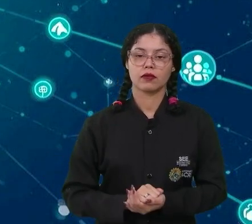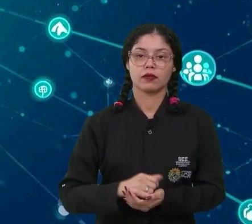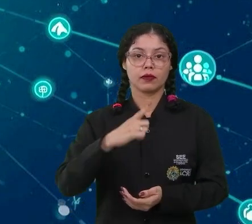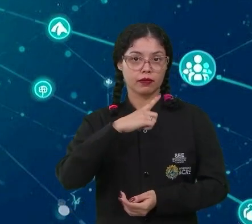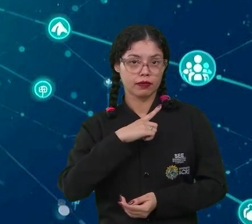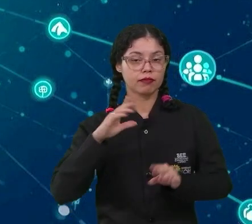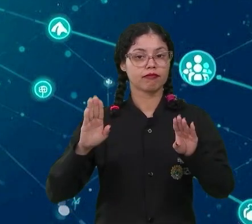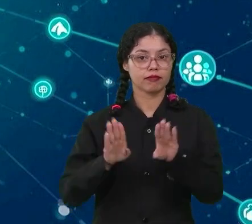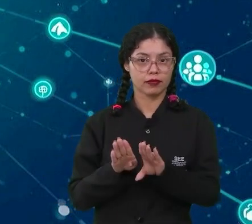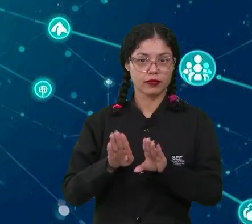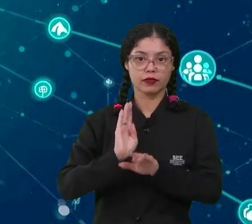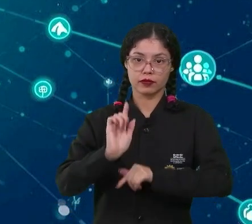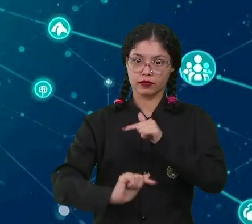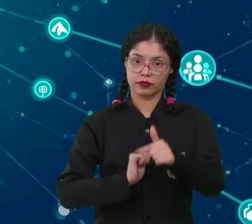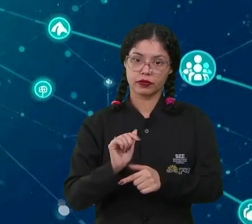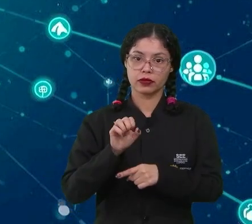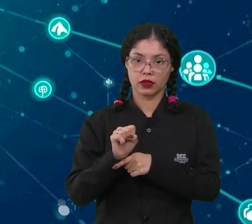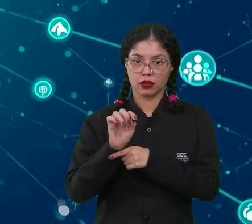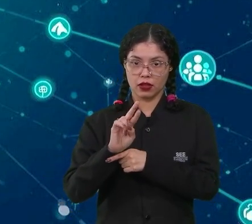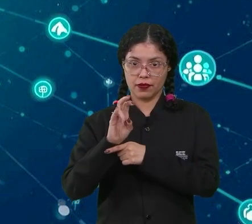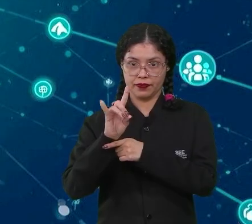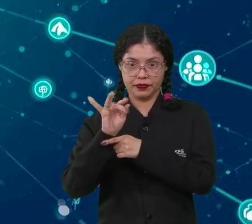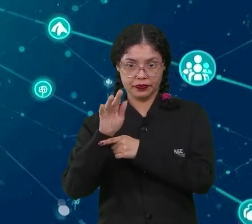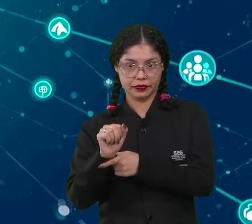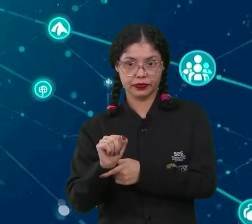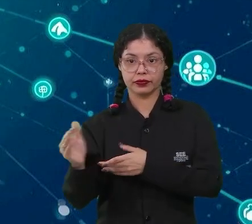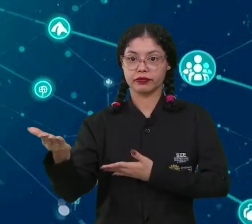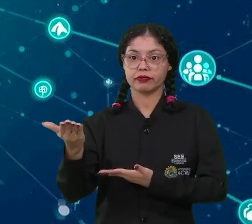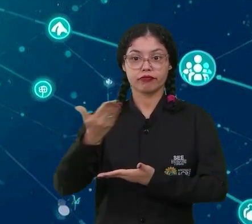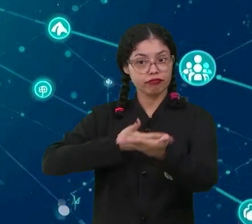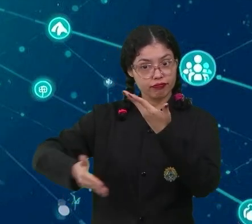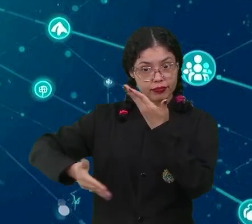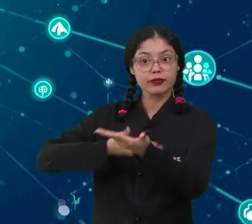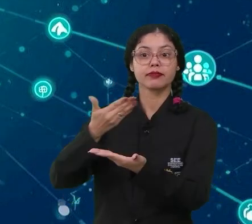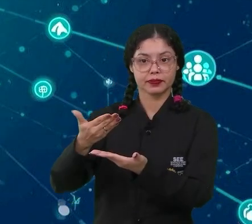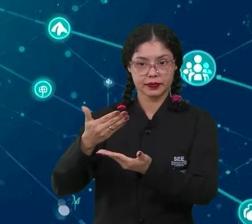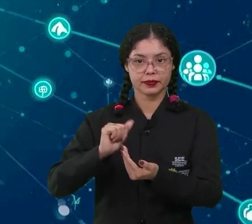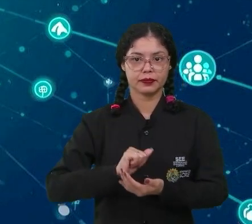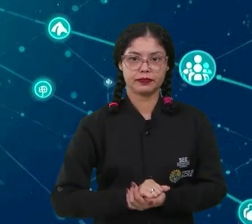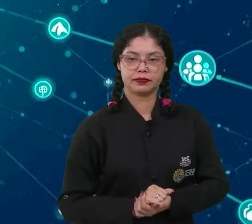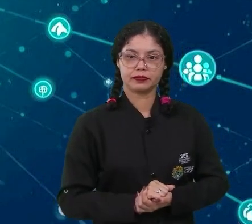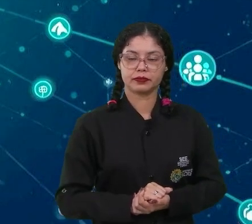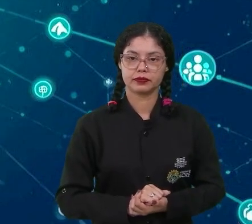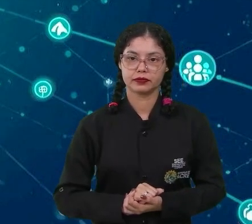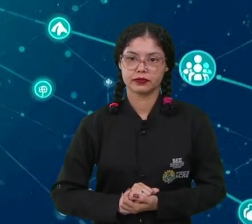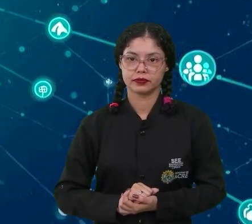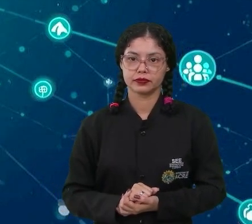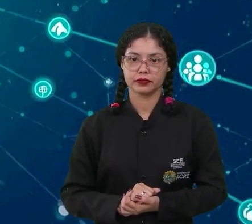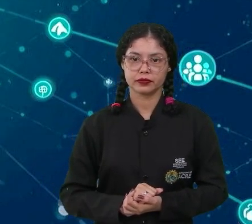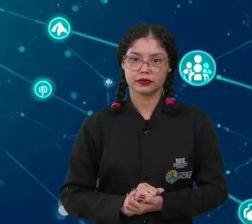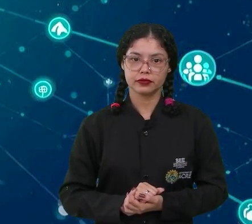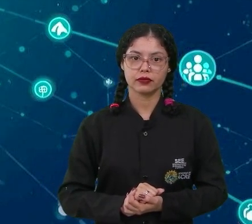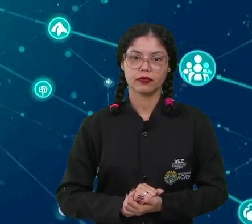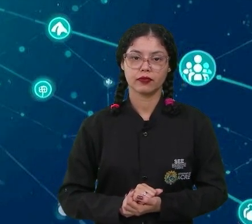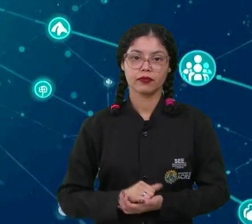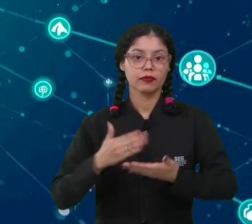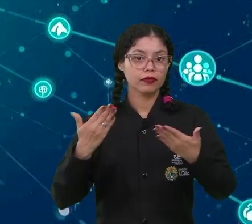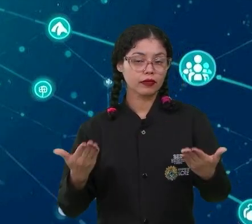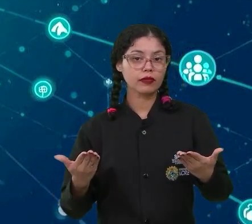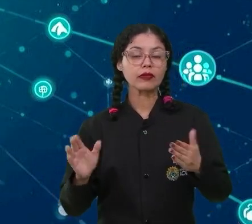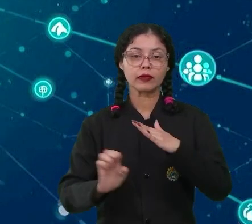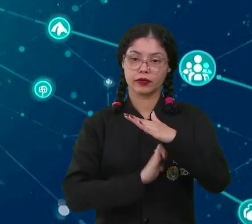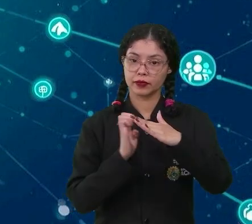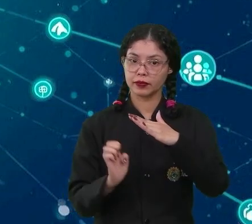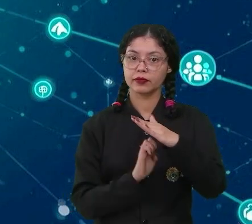Elas também trabalham a partir de subsidiárias ou até mesmo empresas parceiras. Bem,